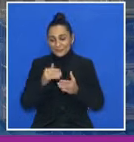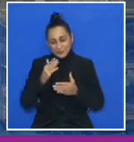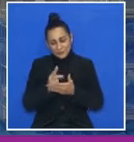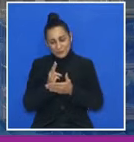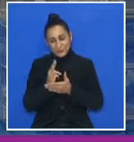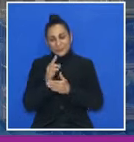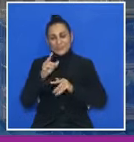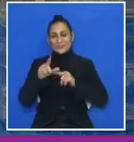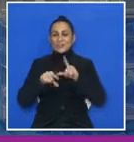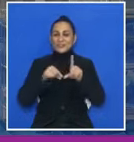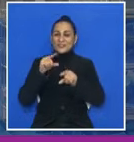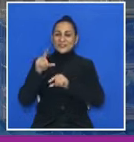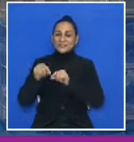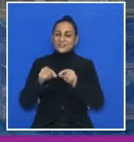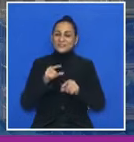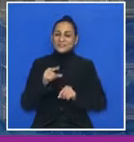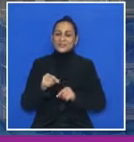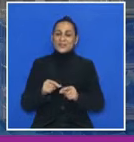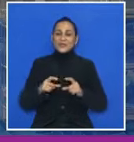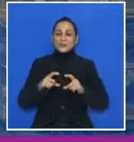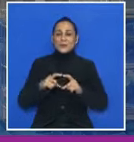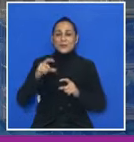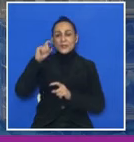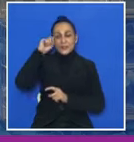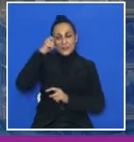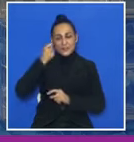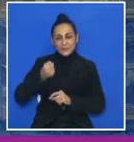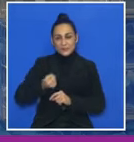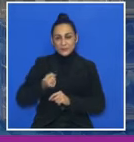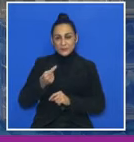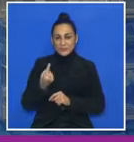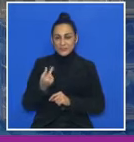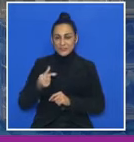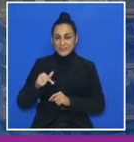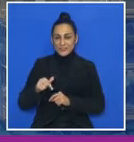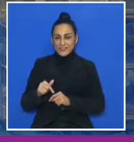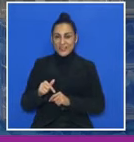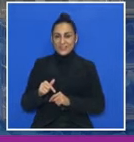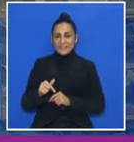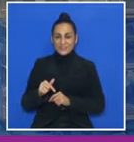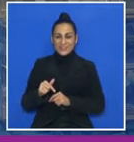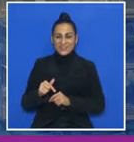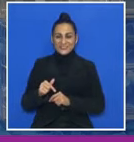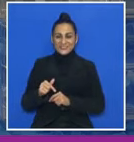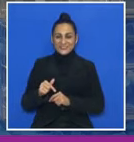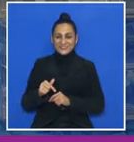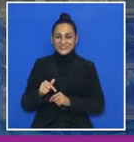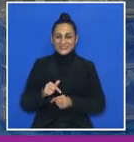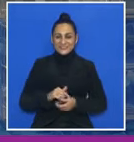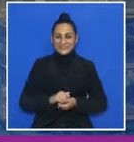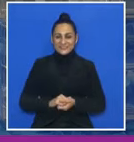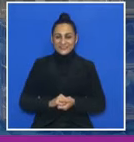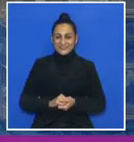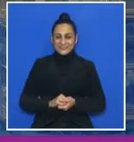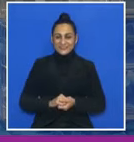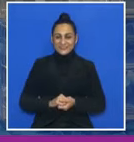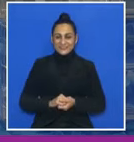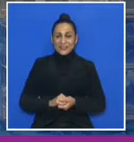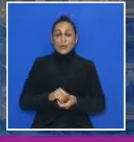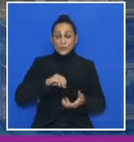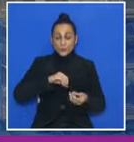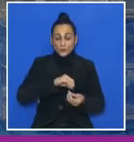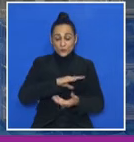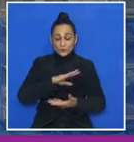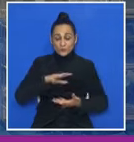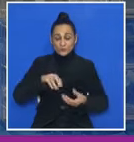Vamos seguir sorteando. Bola preta, número 17. Preta, 17. O